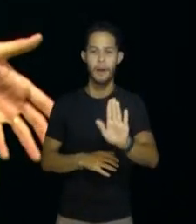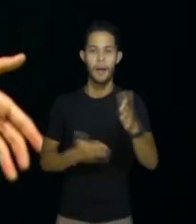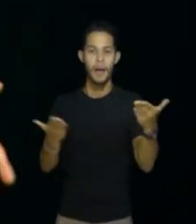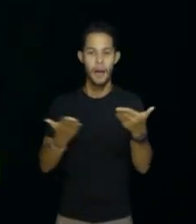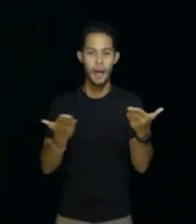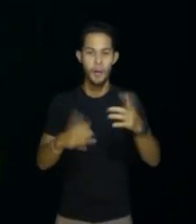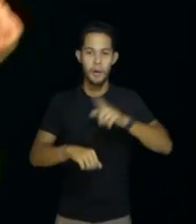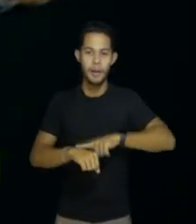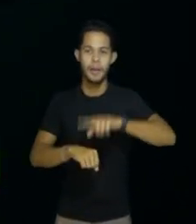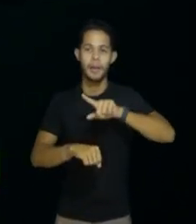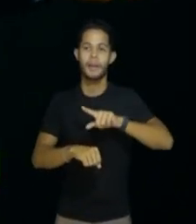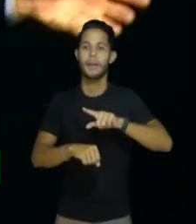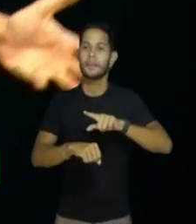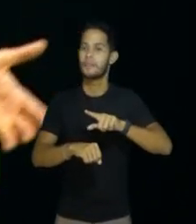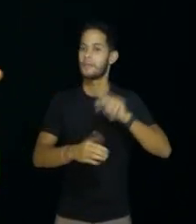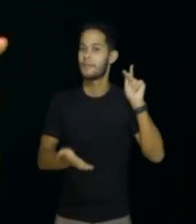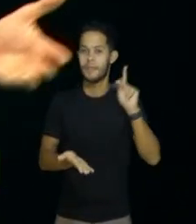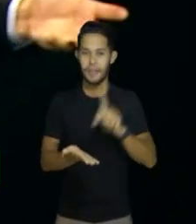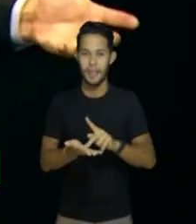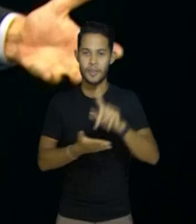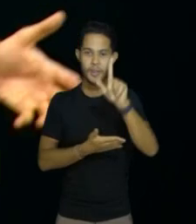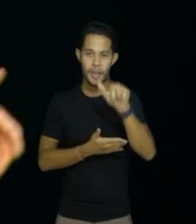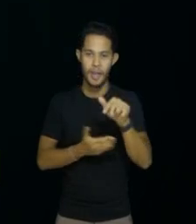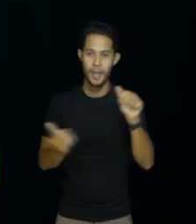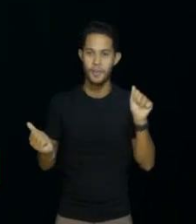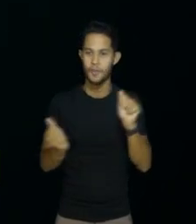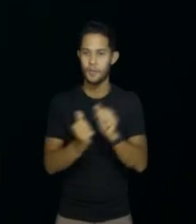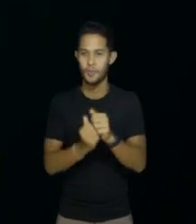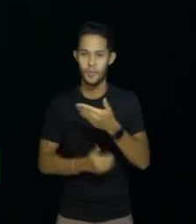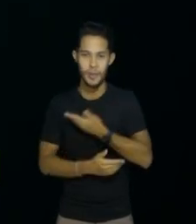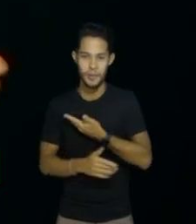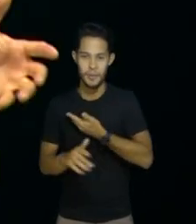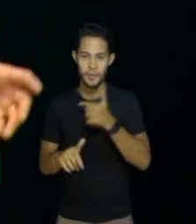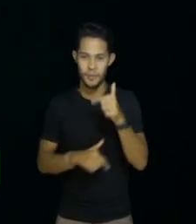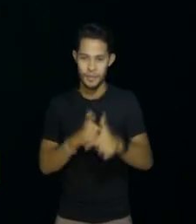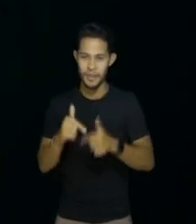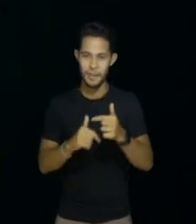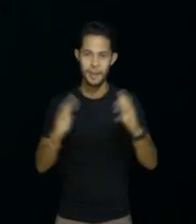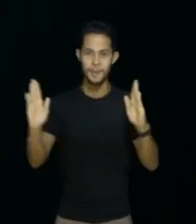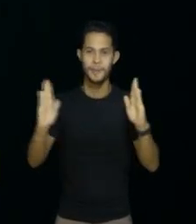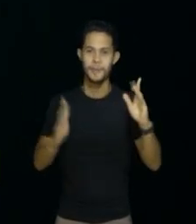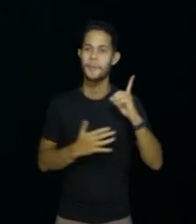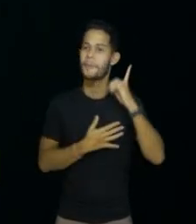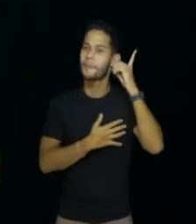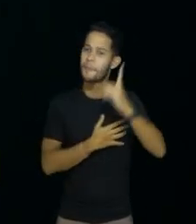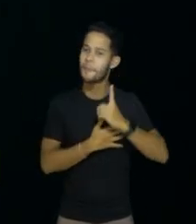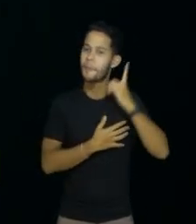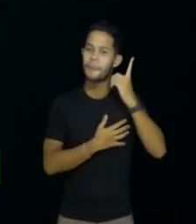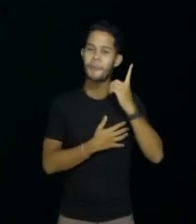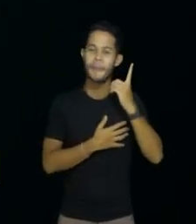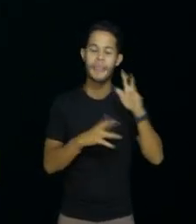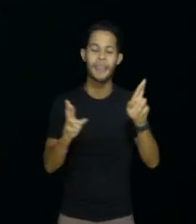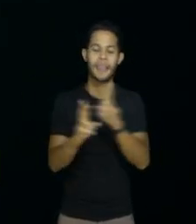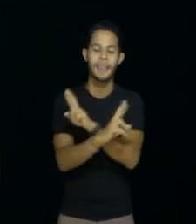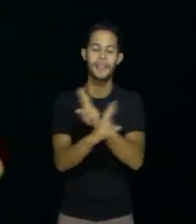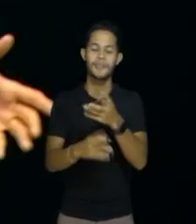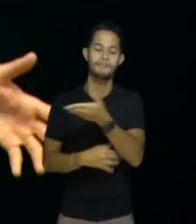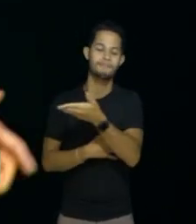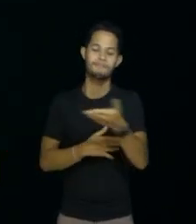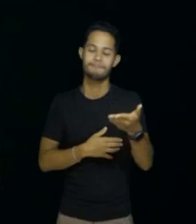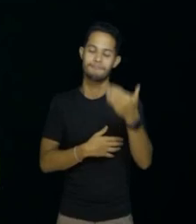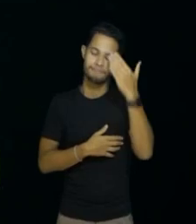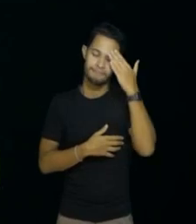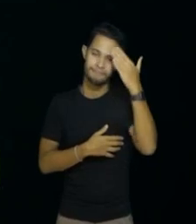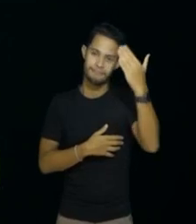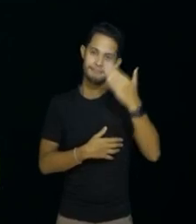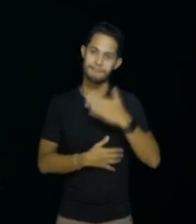esteja justamente ao lado desses colegas brilhantes exercendo o mandato de deputado estadual, em relação ao que sou muito feliz e agradeço, portanto,